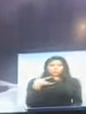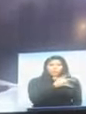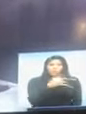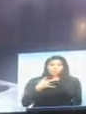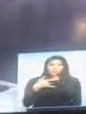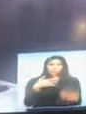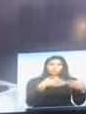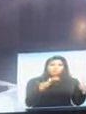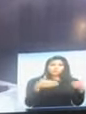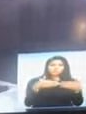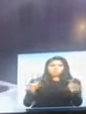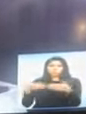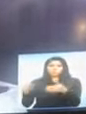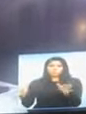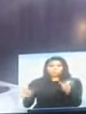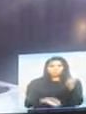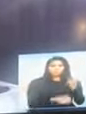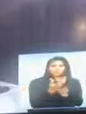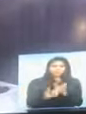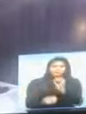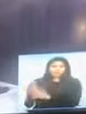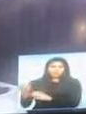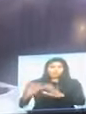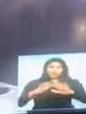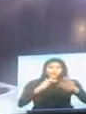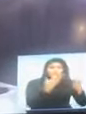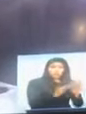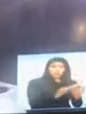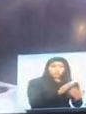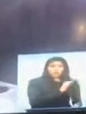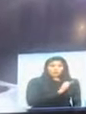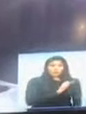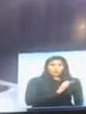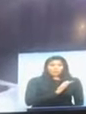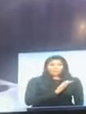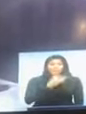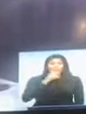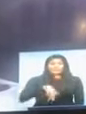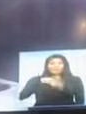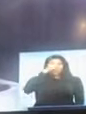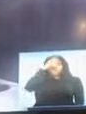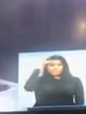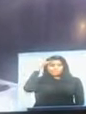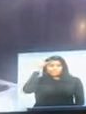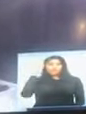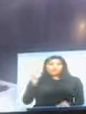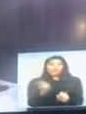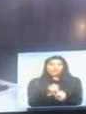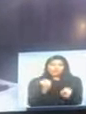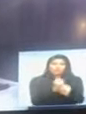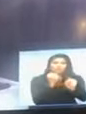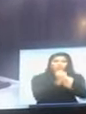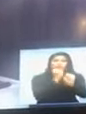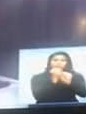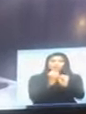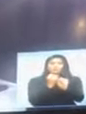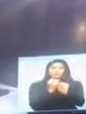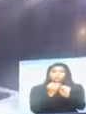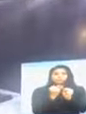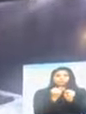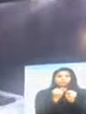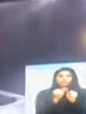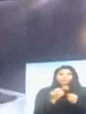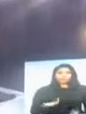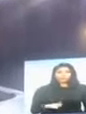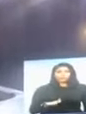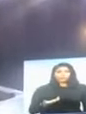públicas municipais estão passando por reformas e modernização. Aquiraz